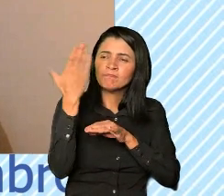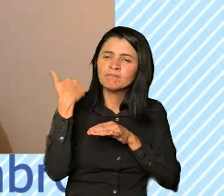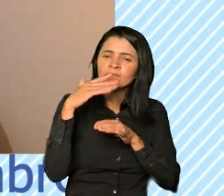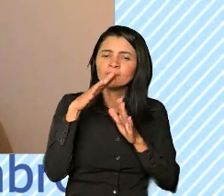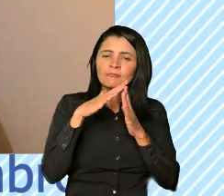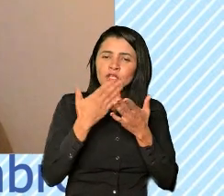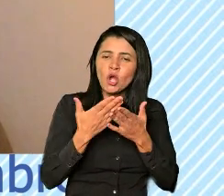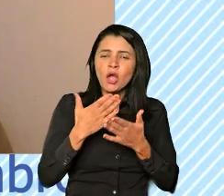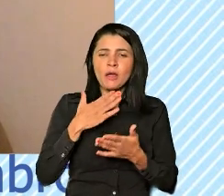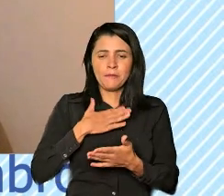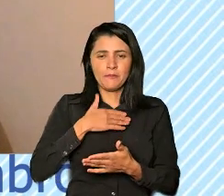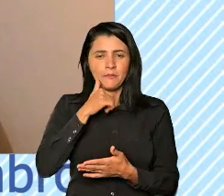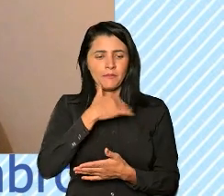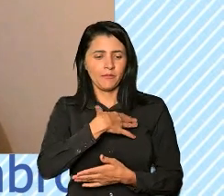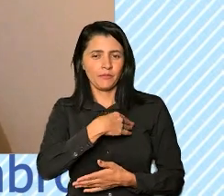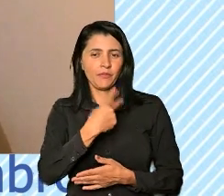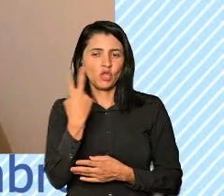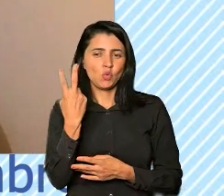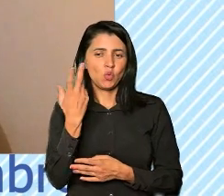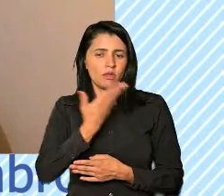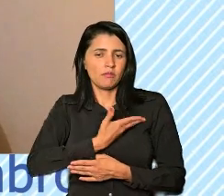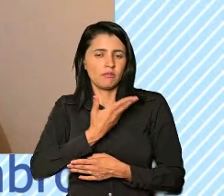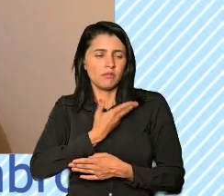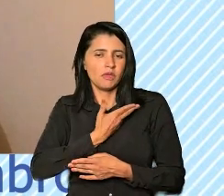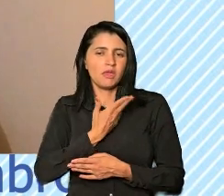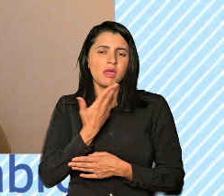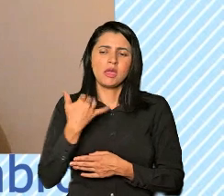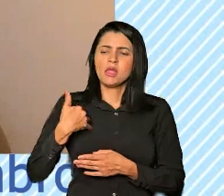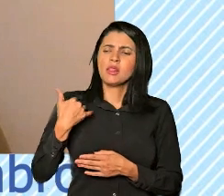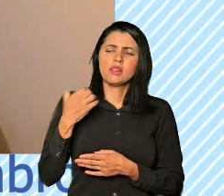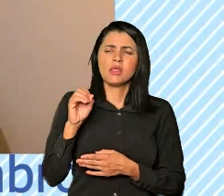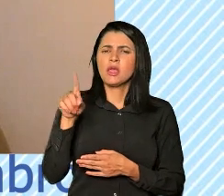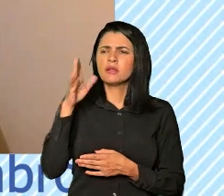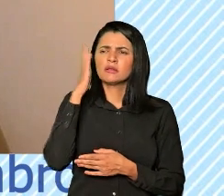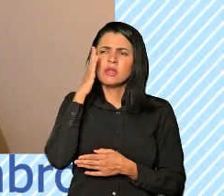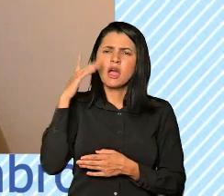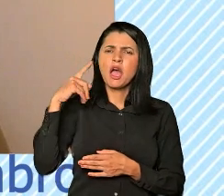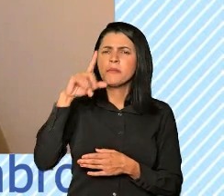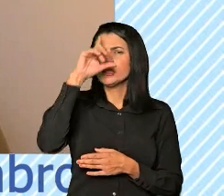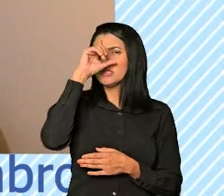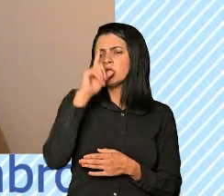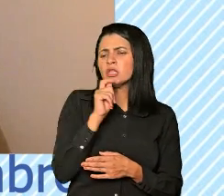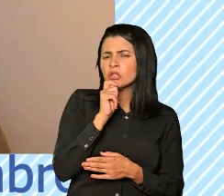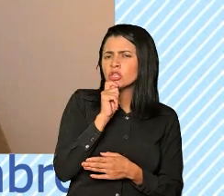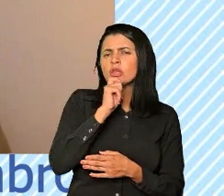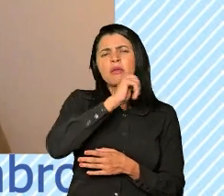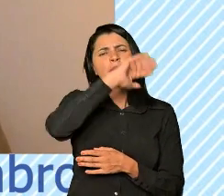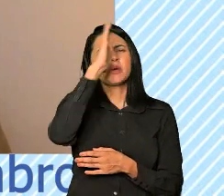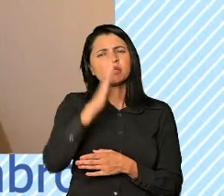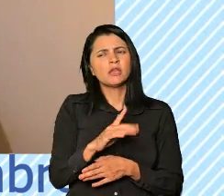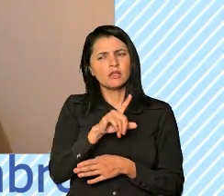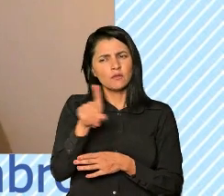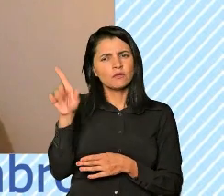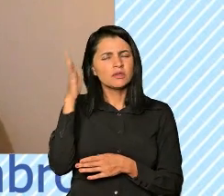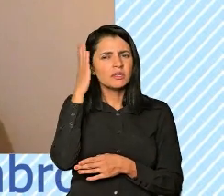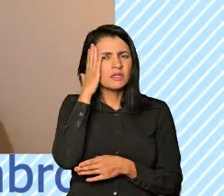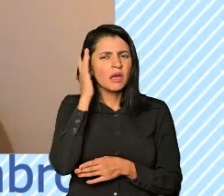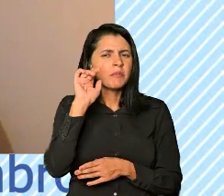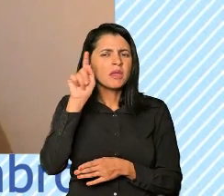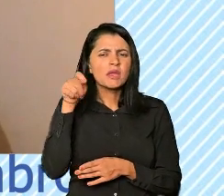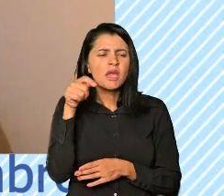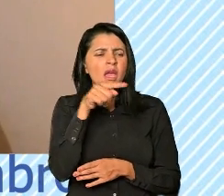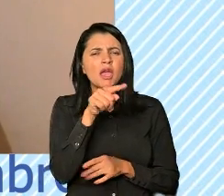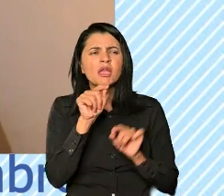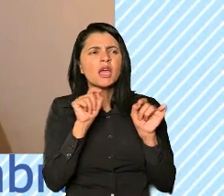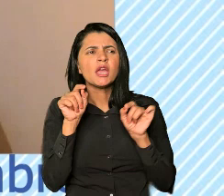minha filha e duas amigas de 10 anos, e eu perguntando, mas alguém sabe, eu sou estrangeira, eu sou brasileira, alguém sabe quem foi essa?